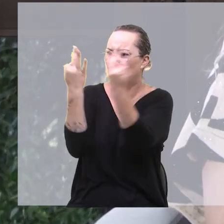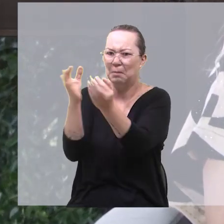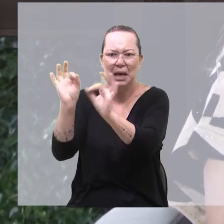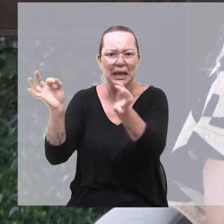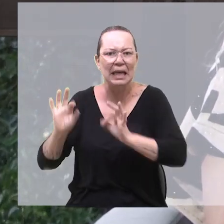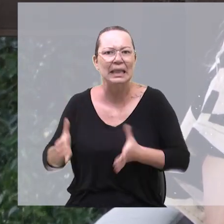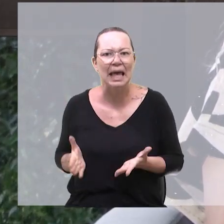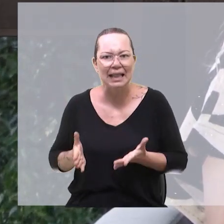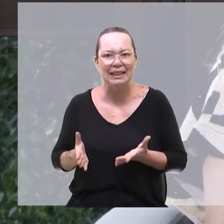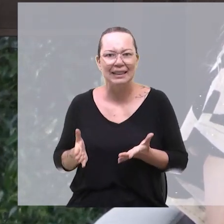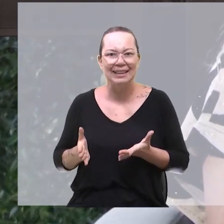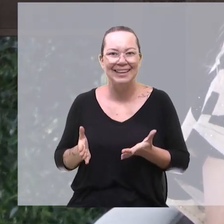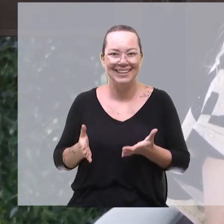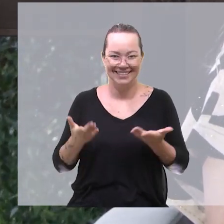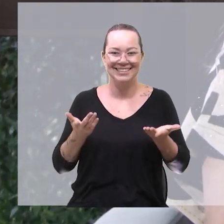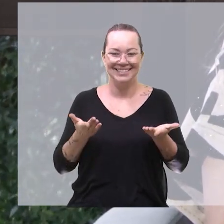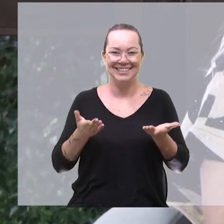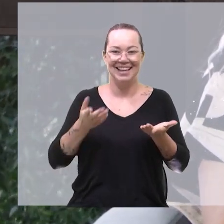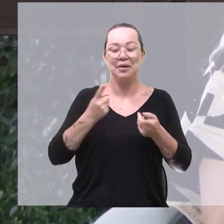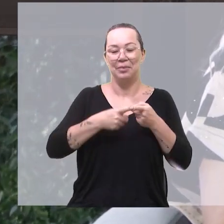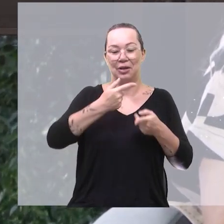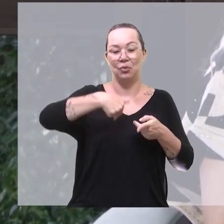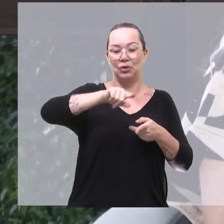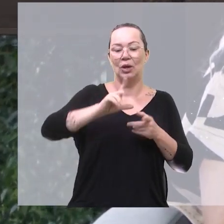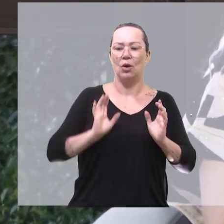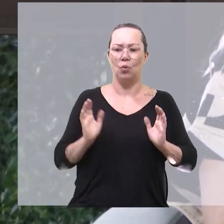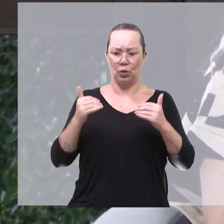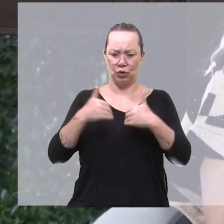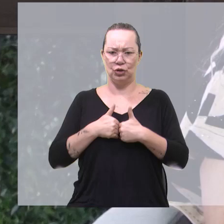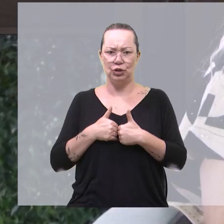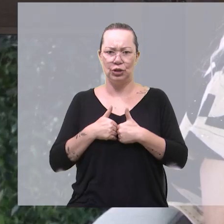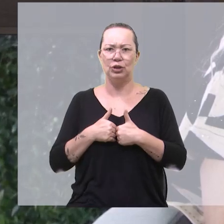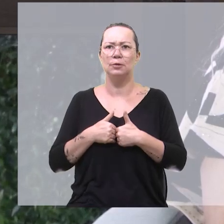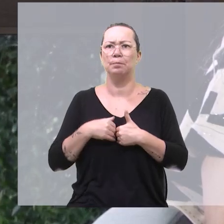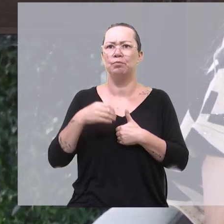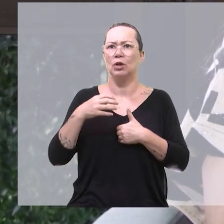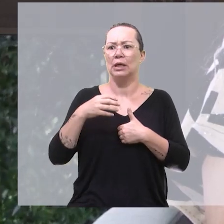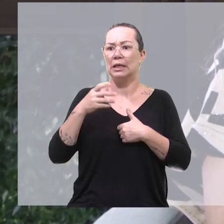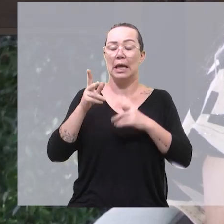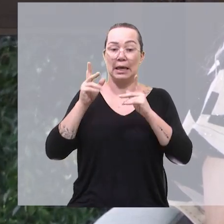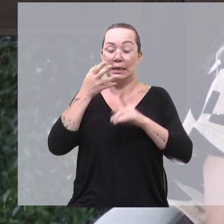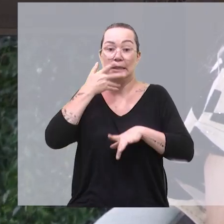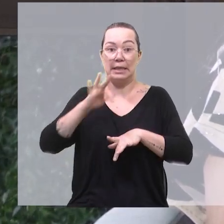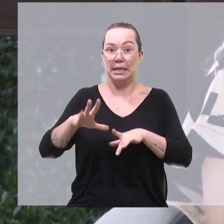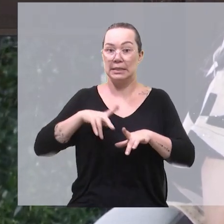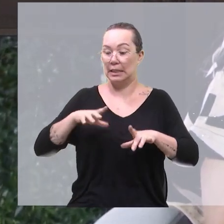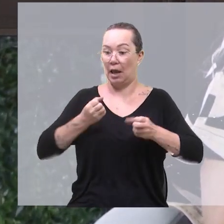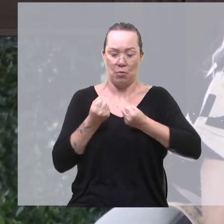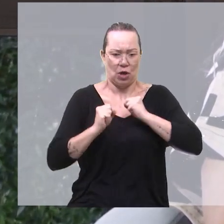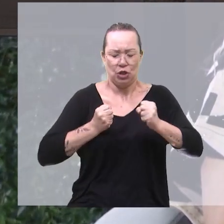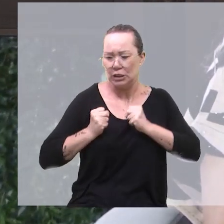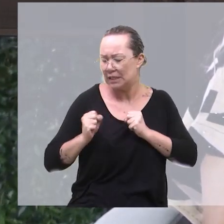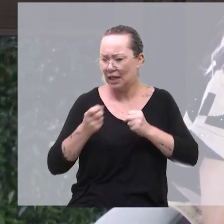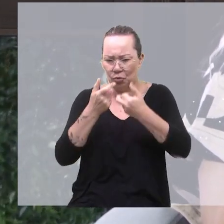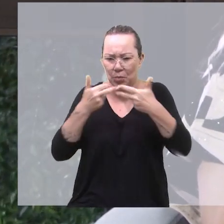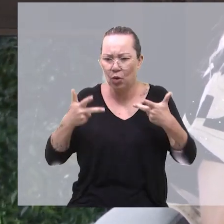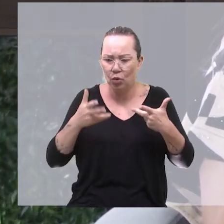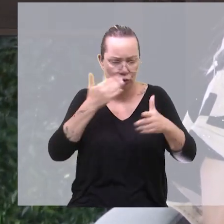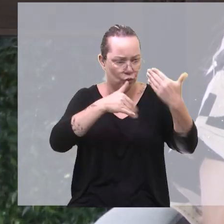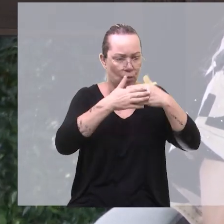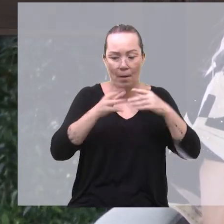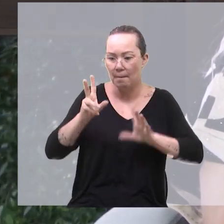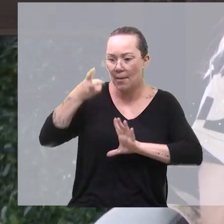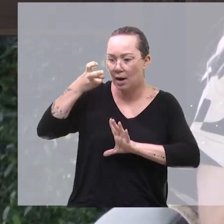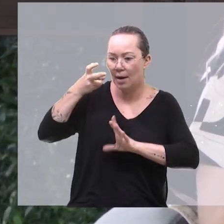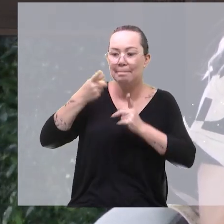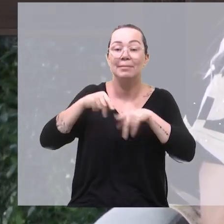perto, né? E a gente tem porque assim, quando é um autismo severo e a criança está tendo uma crise, todo mundo percebe. Agora,